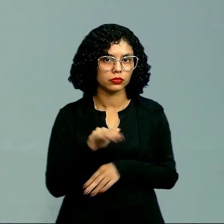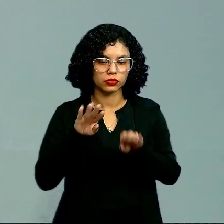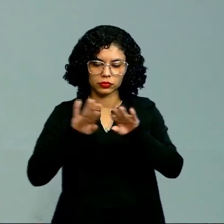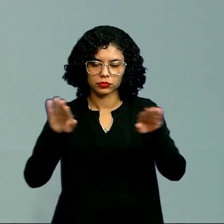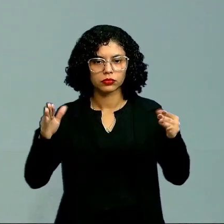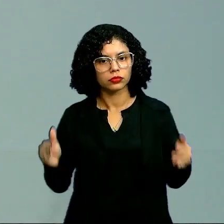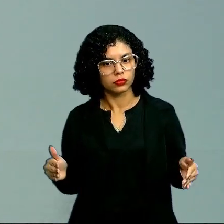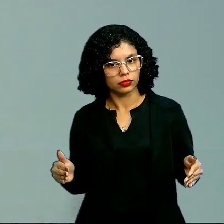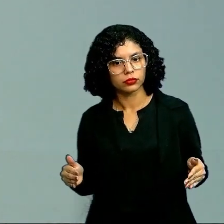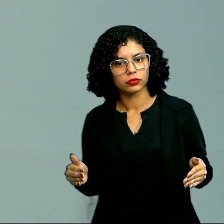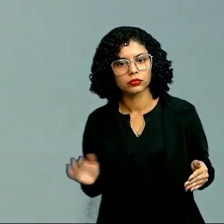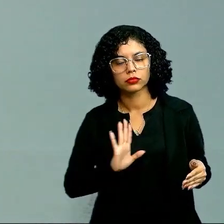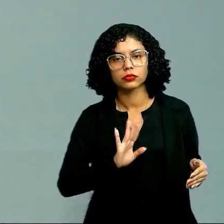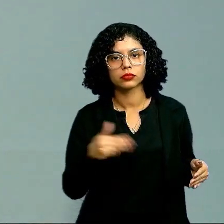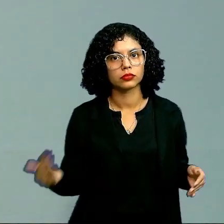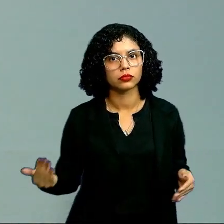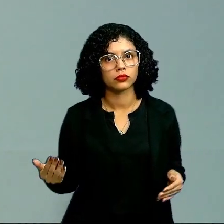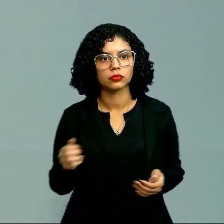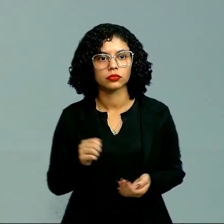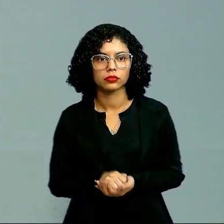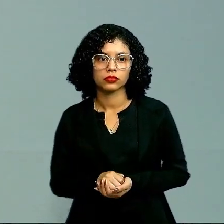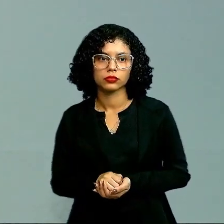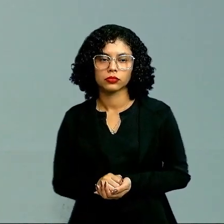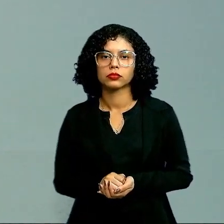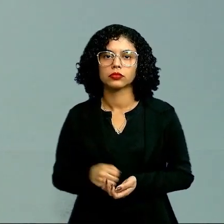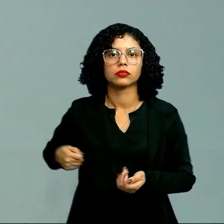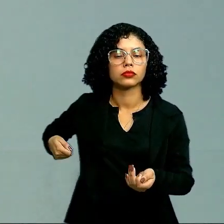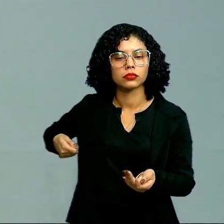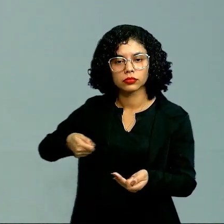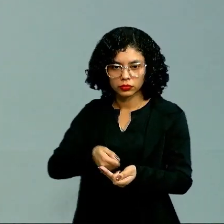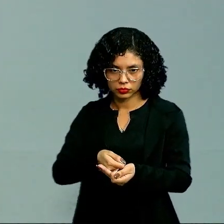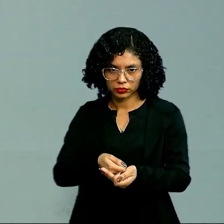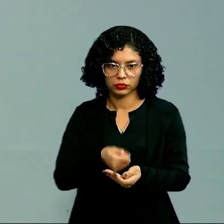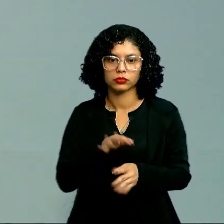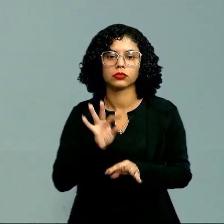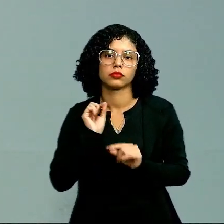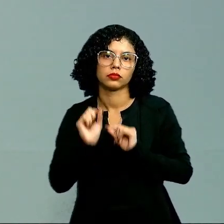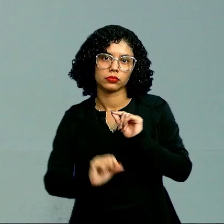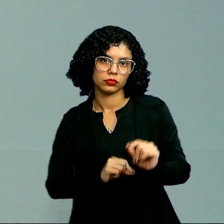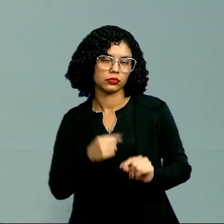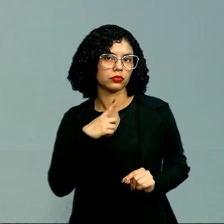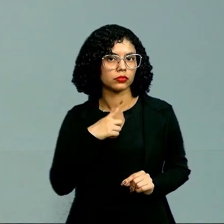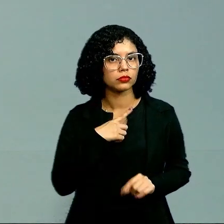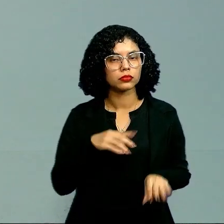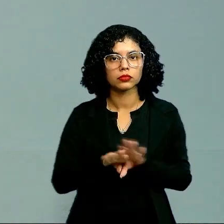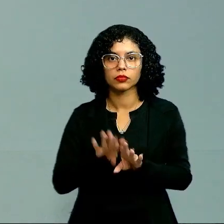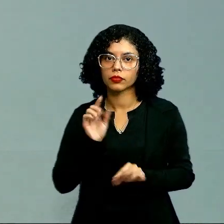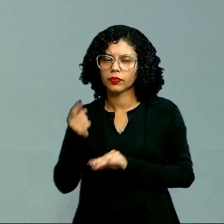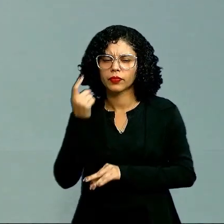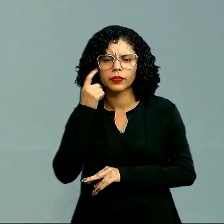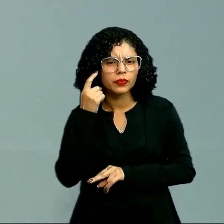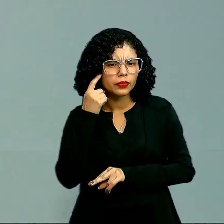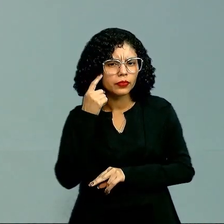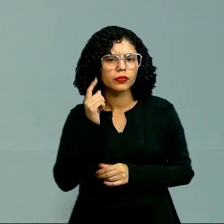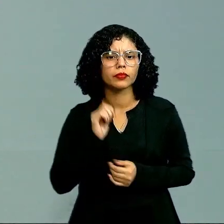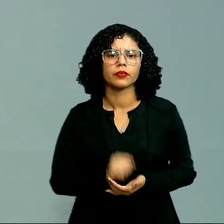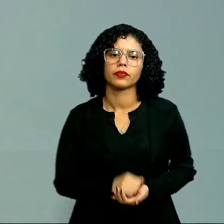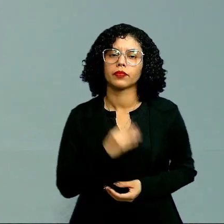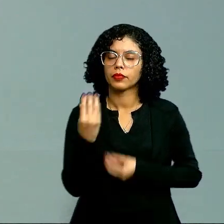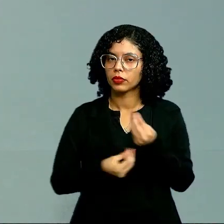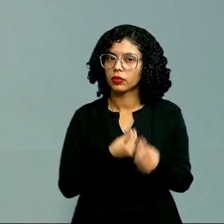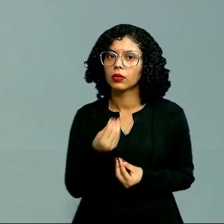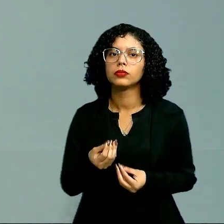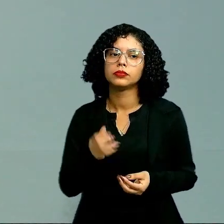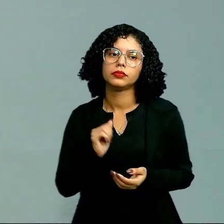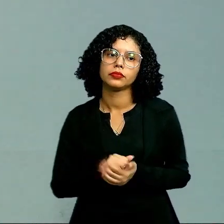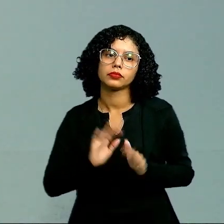mesa. Ali, quando a gente vai jogar a sinuca, a gente tem que pensar bem como vai